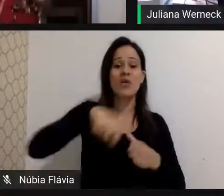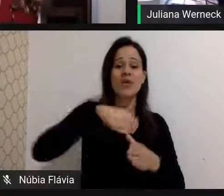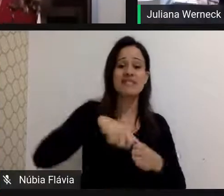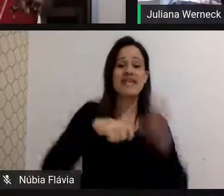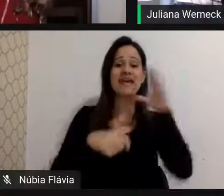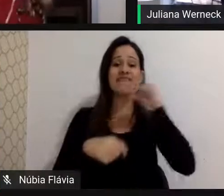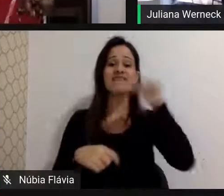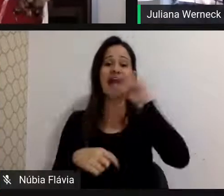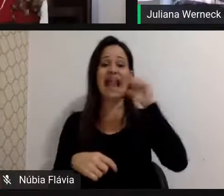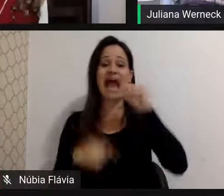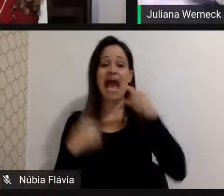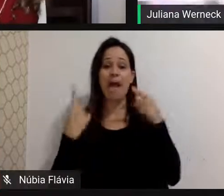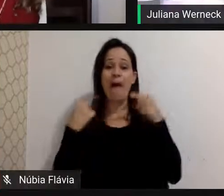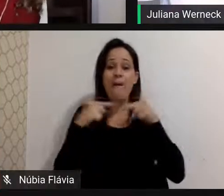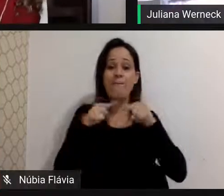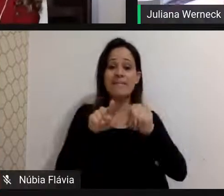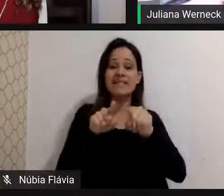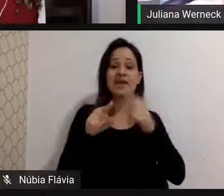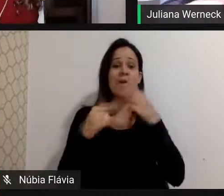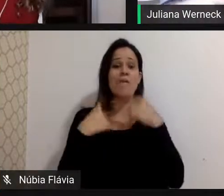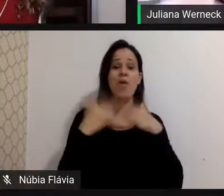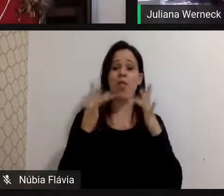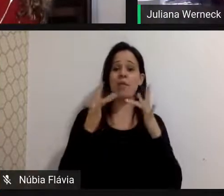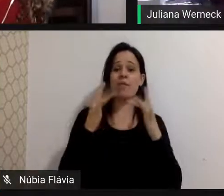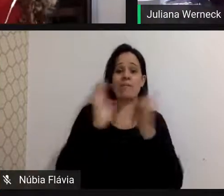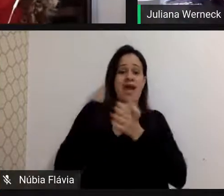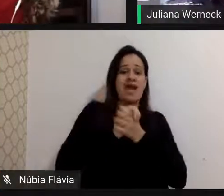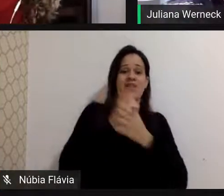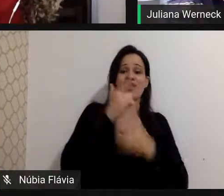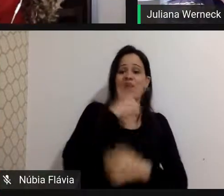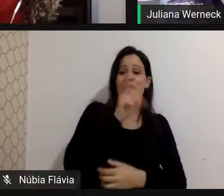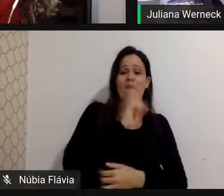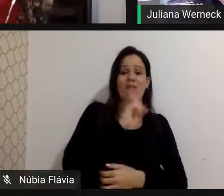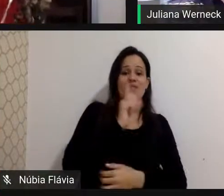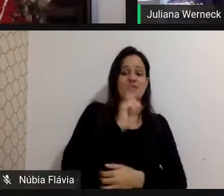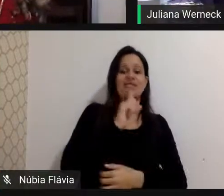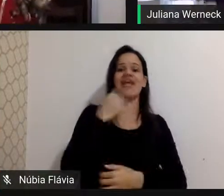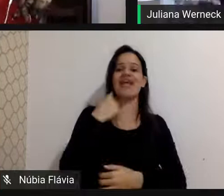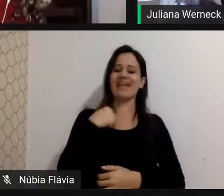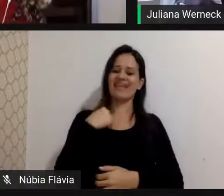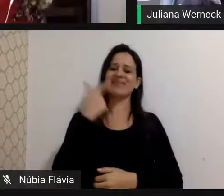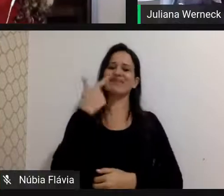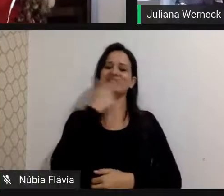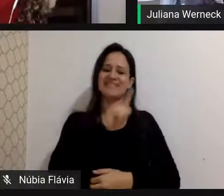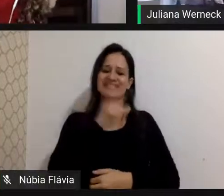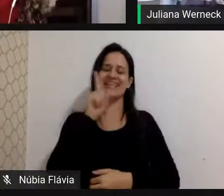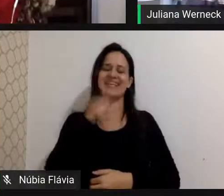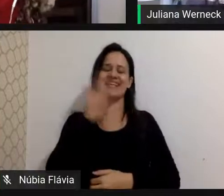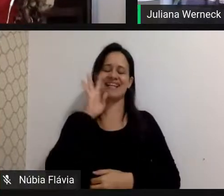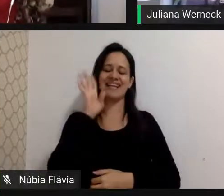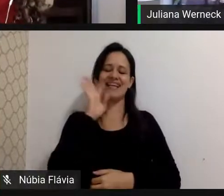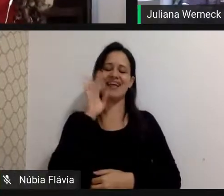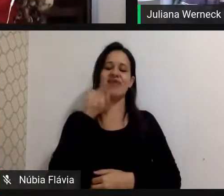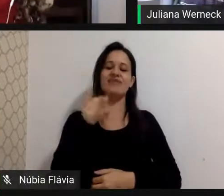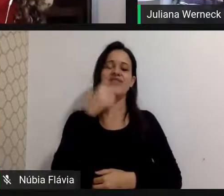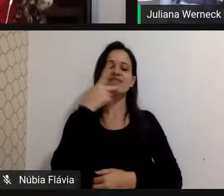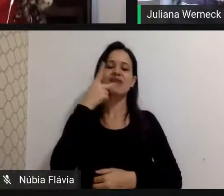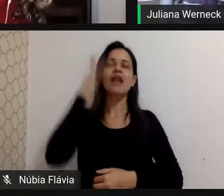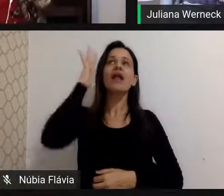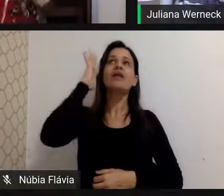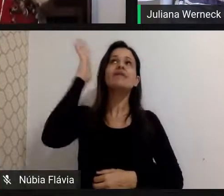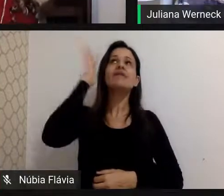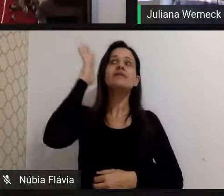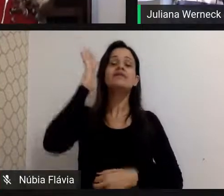falo. Os dois não funcionam. Exatamente, Dani, só você mas é legal essa reflexão sobre medo, ô Ju,